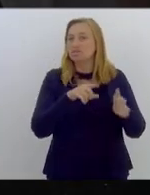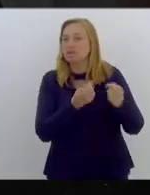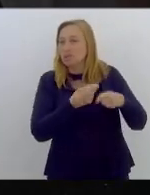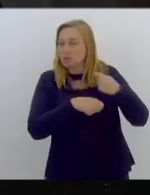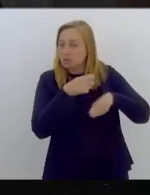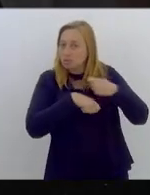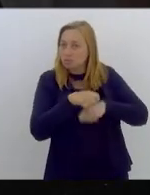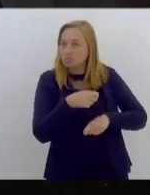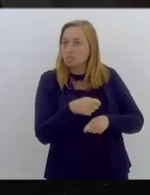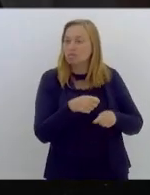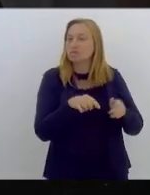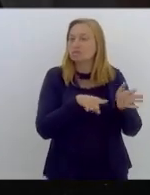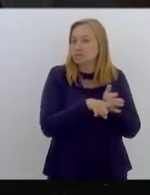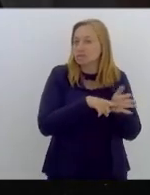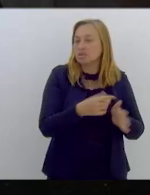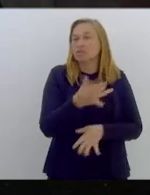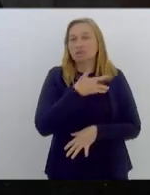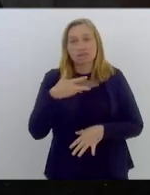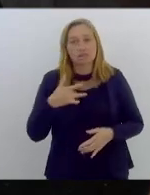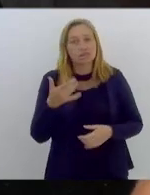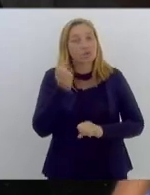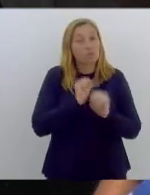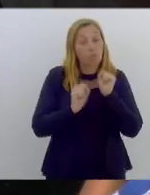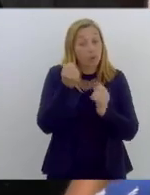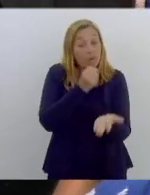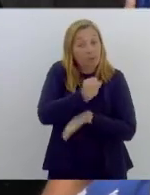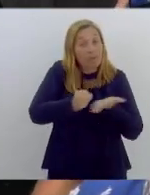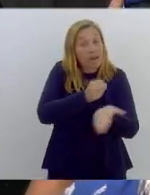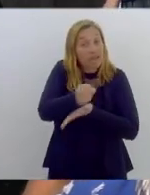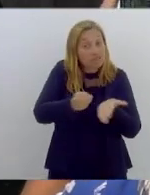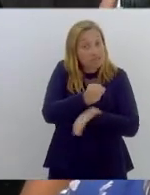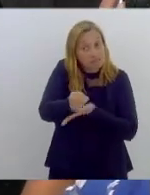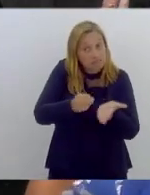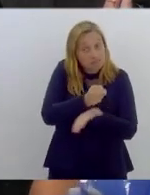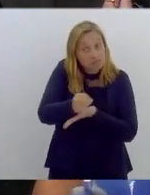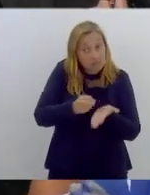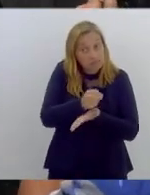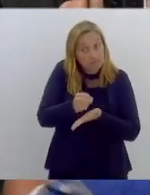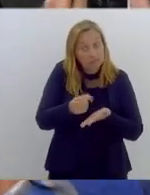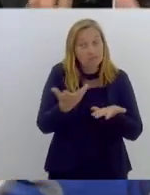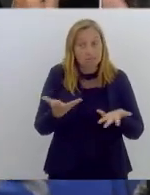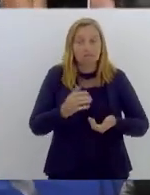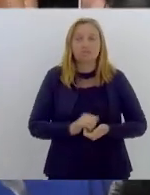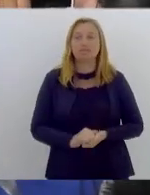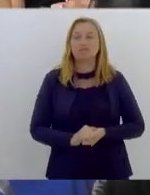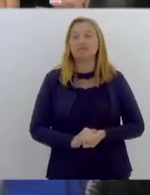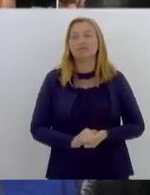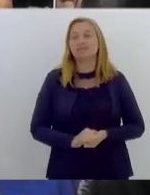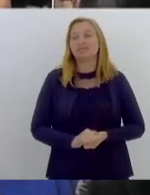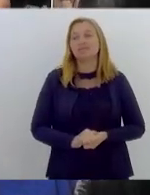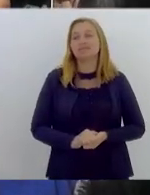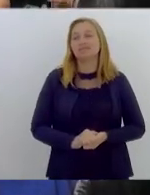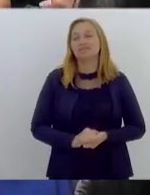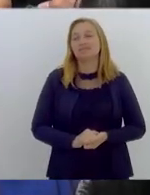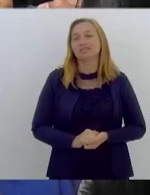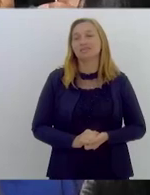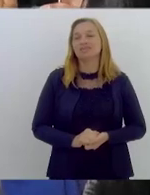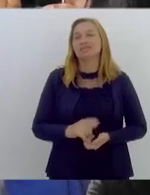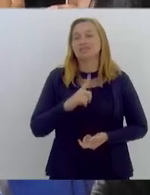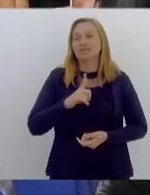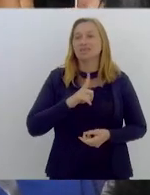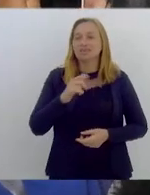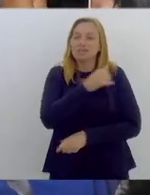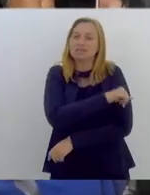científico-econômico-industrial da saúde, porque ele se baseia na base, né, se baseia no parque de ciências em saúde que nós temos aqui no Rio de